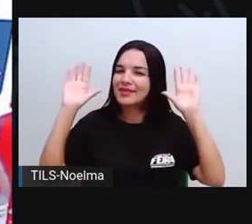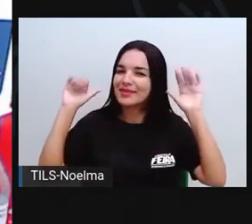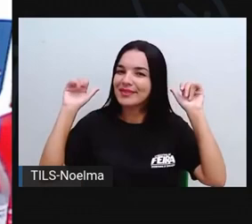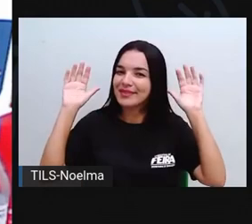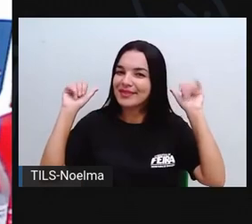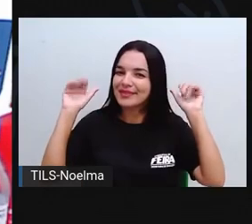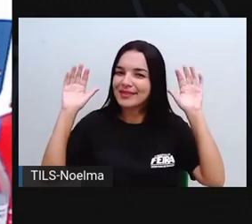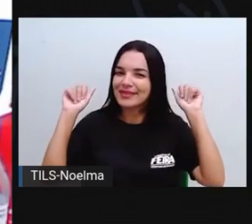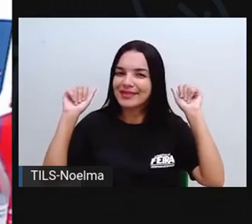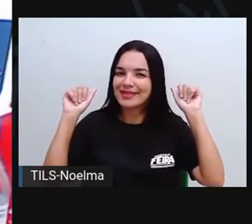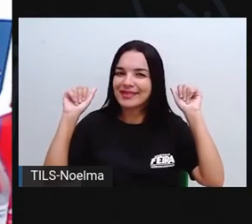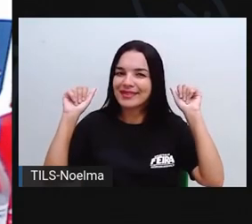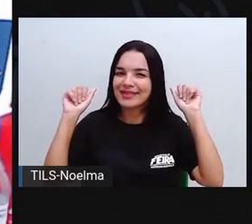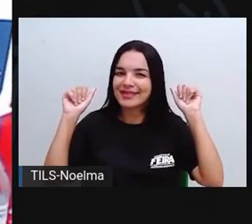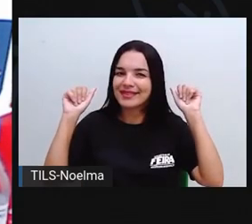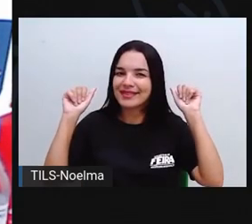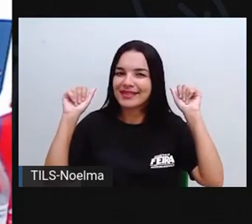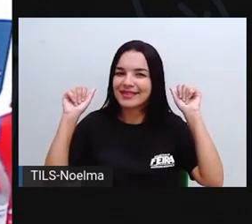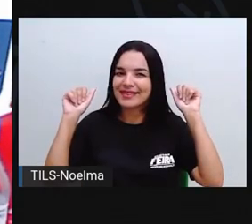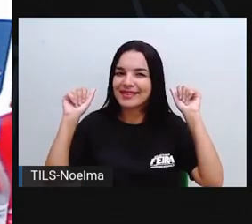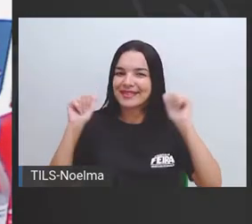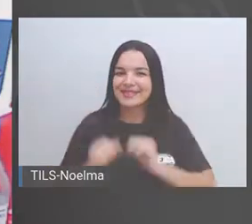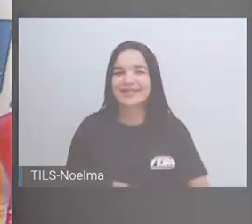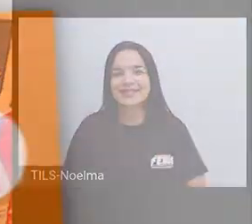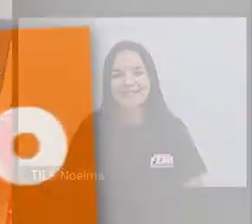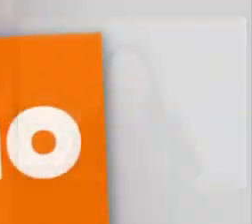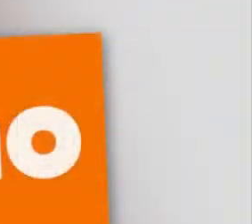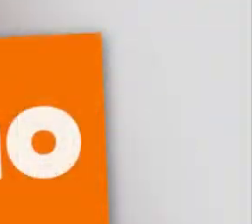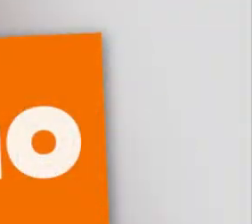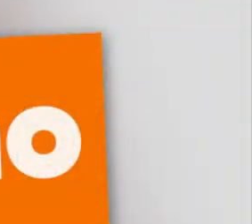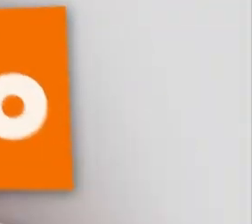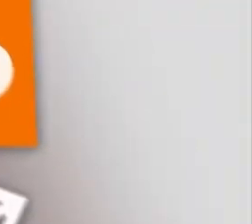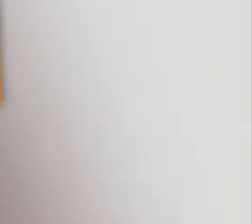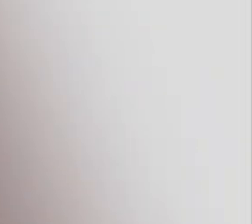se encontra na nossa próxima aula tchau tchau tchau